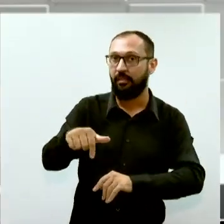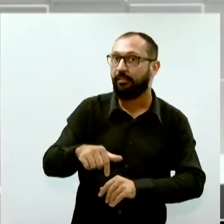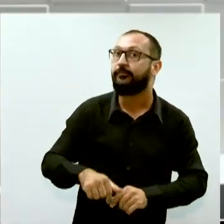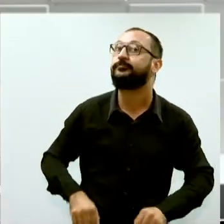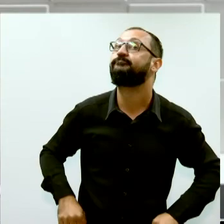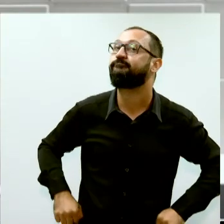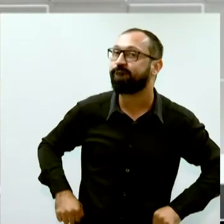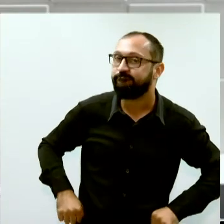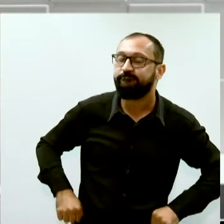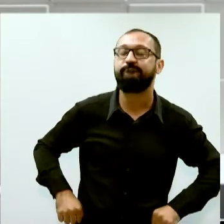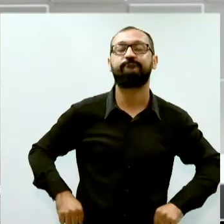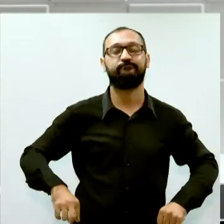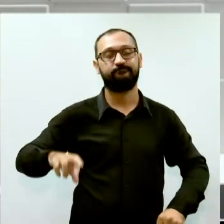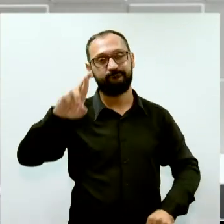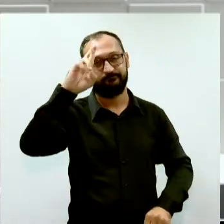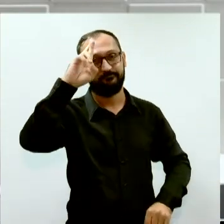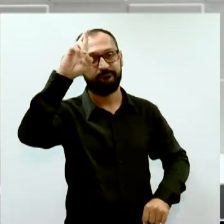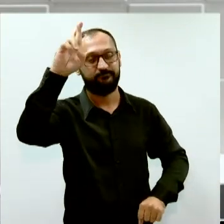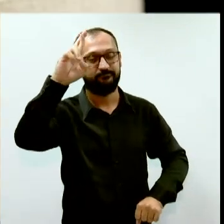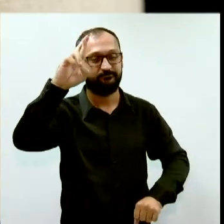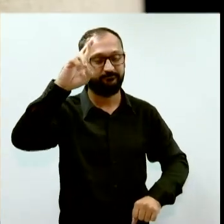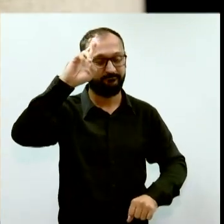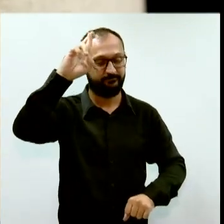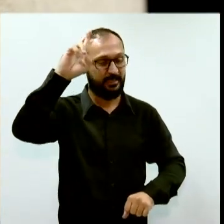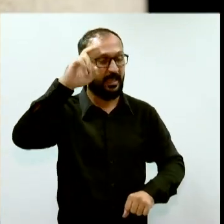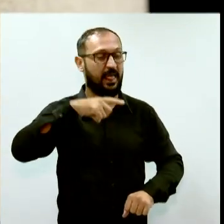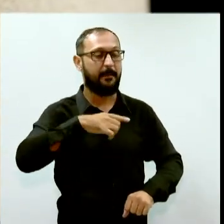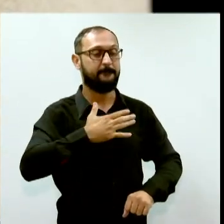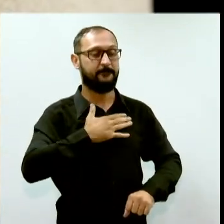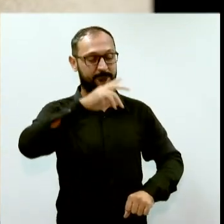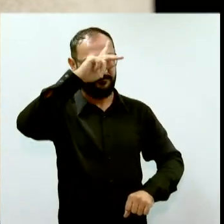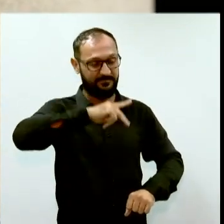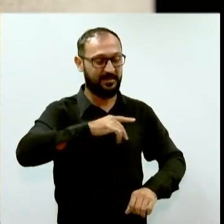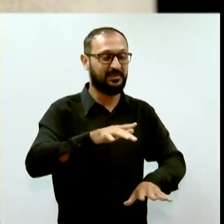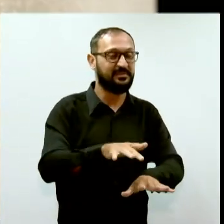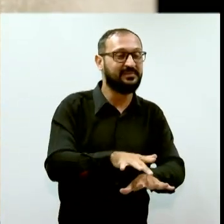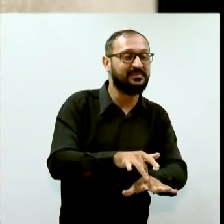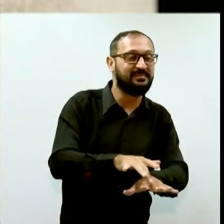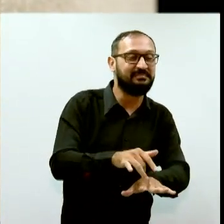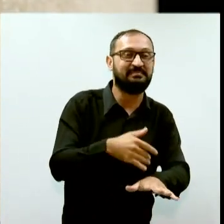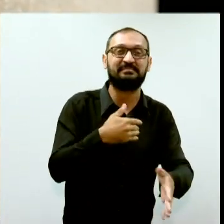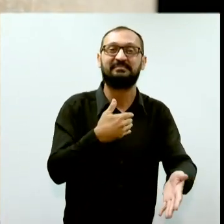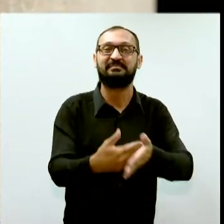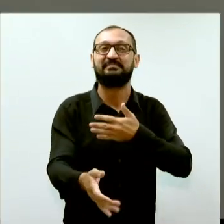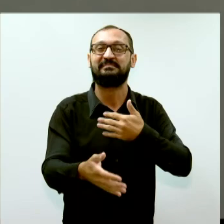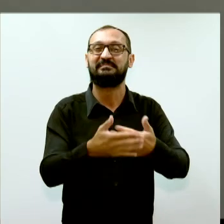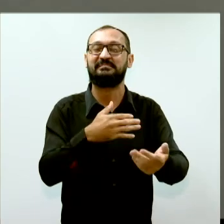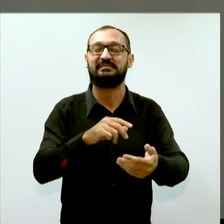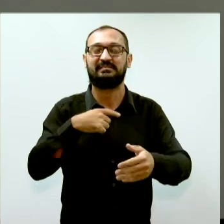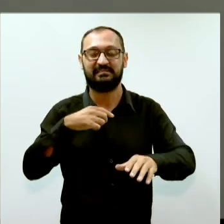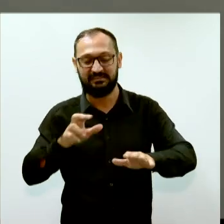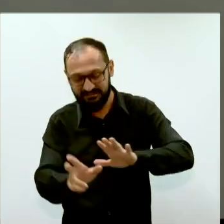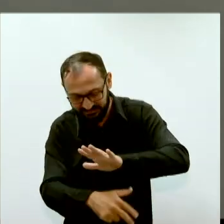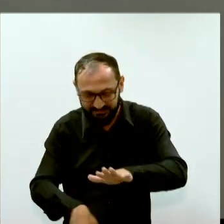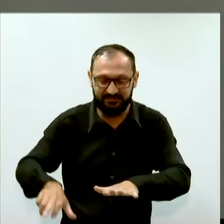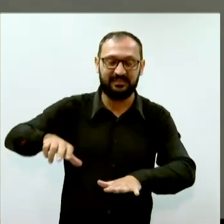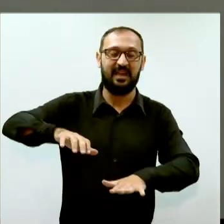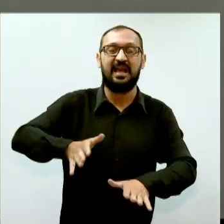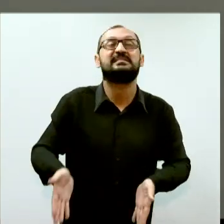É a dona da chinela, nem que nem saia da